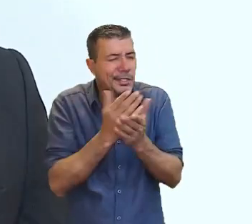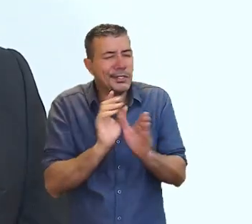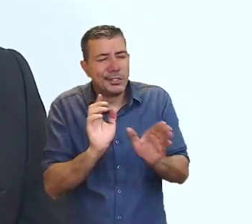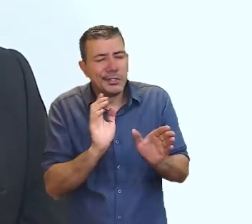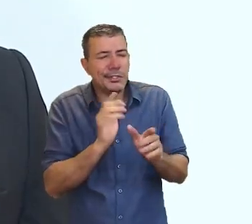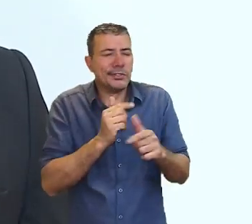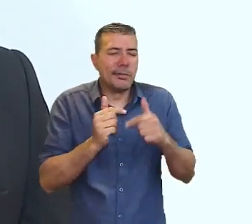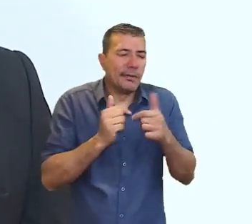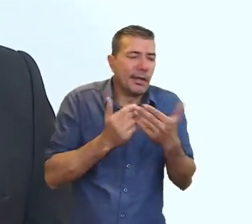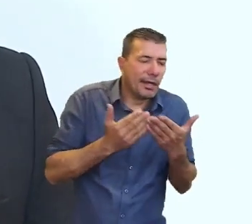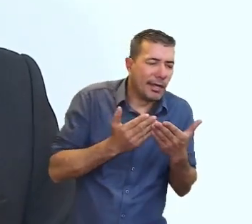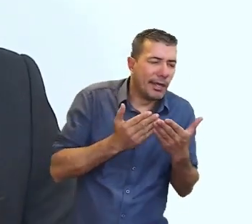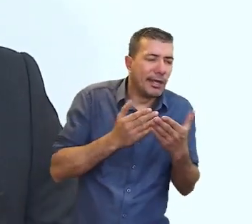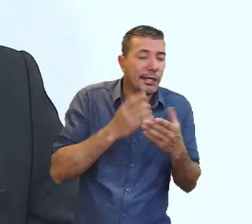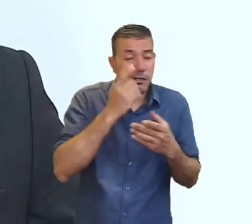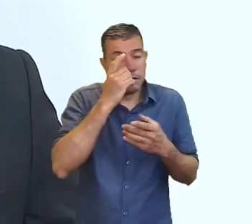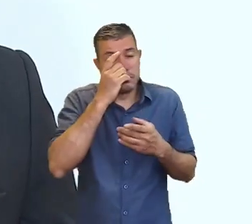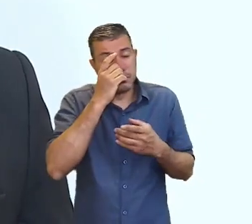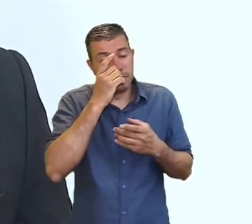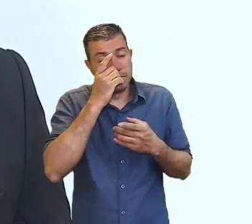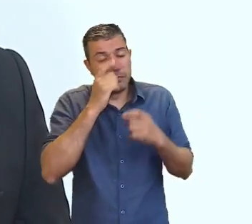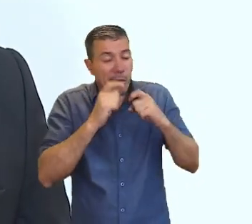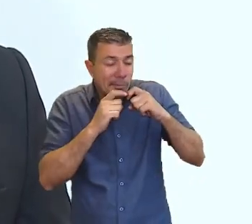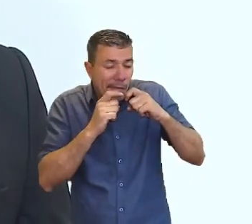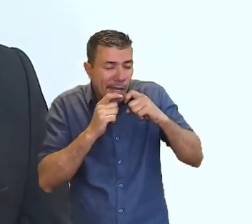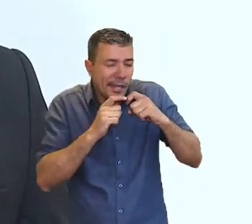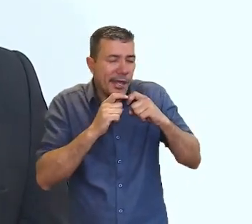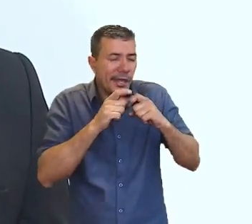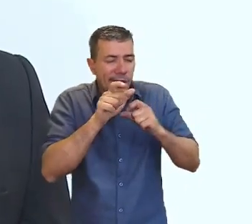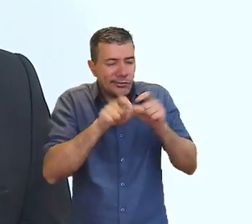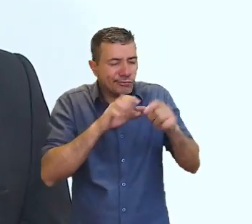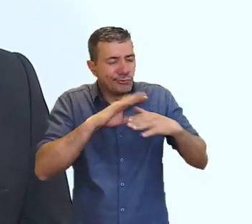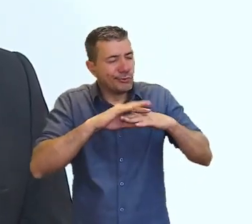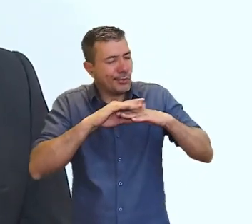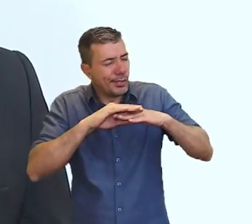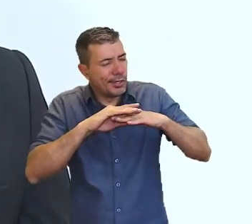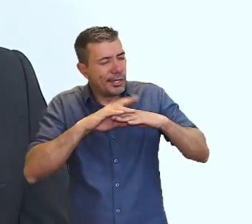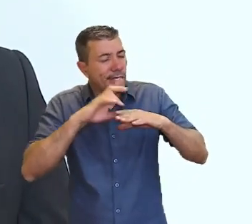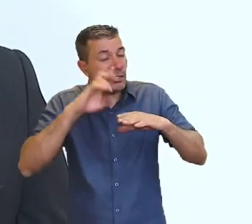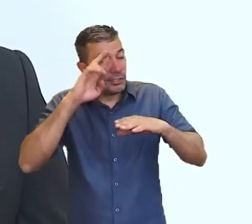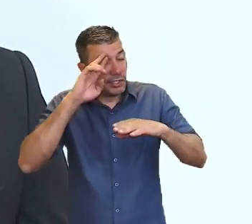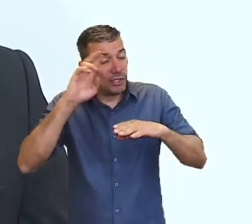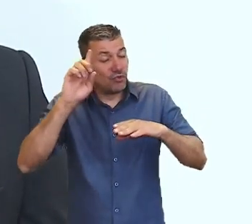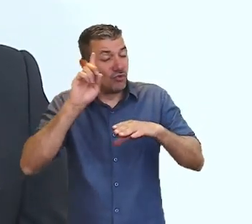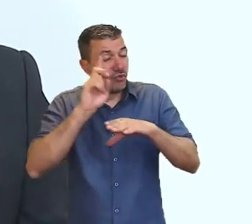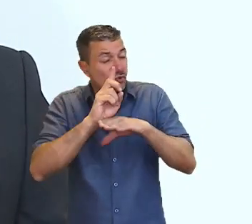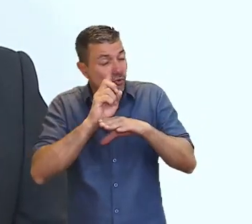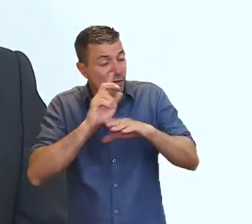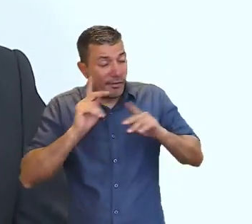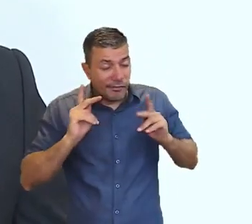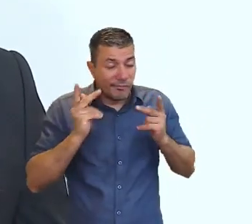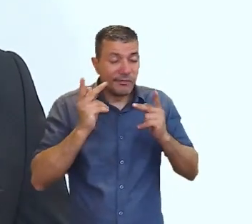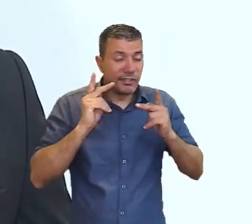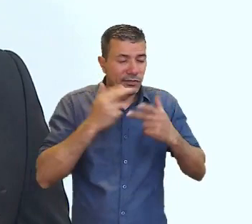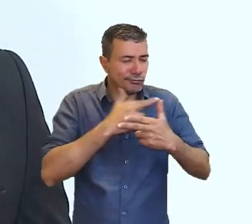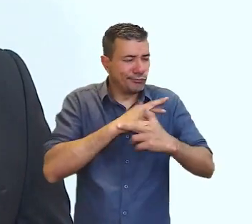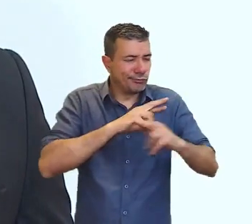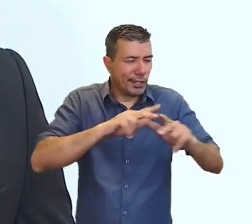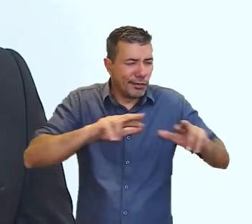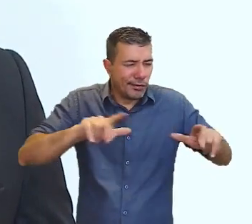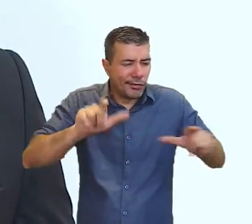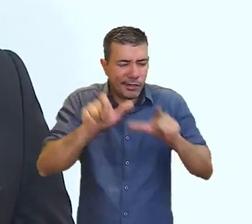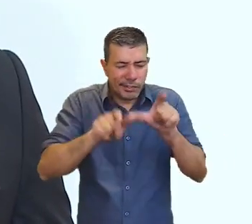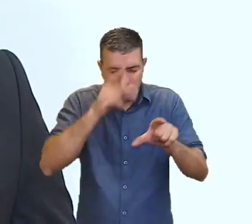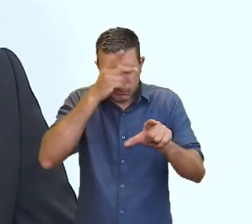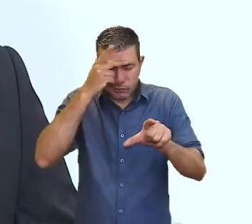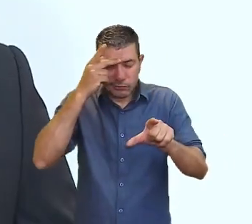médicos, daqueles que estão enfermos. O Senhor também é o Deus da vitória de muitos de nós.